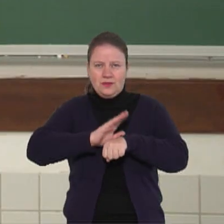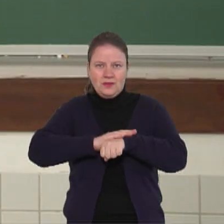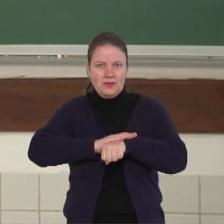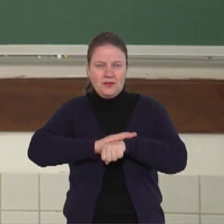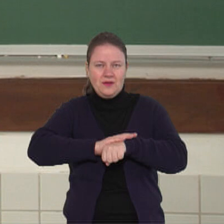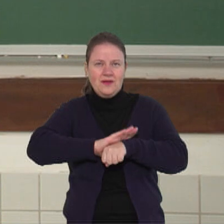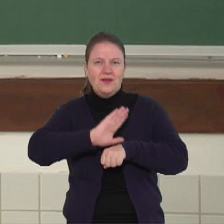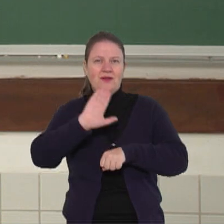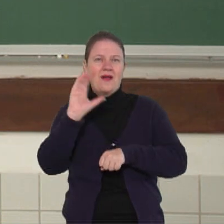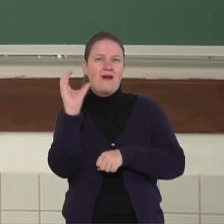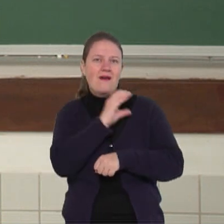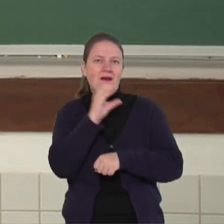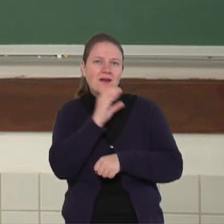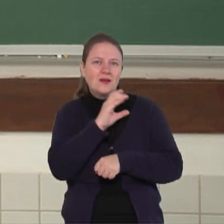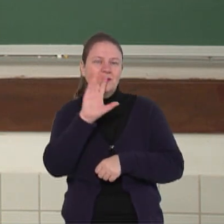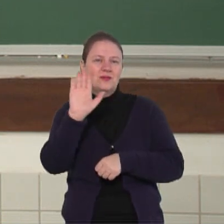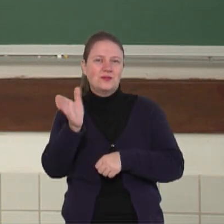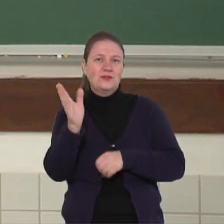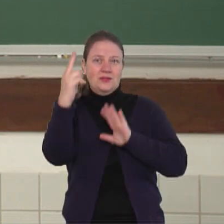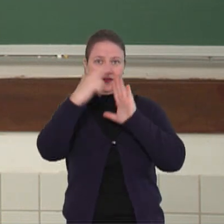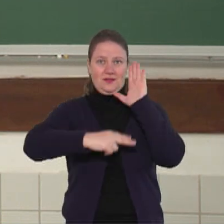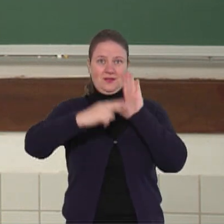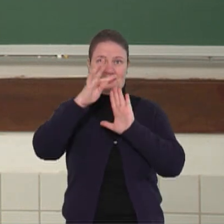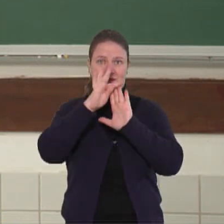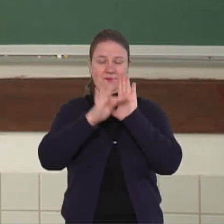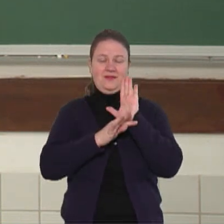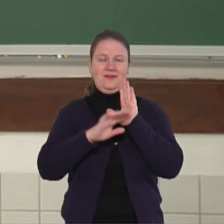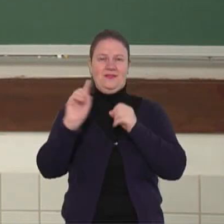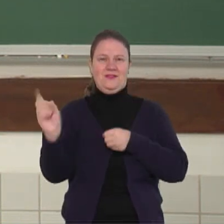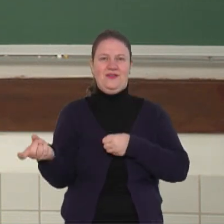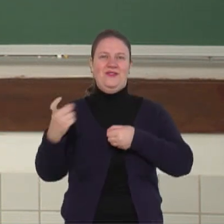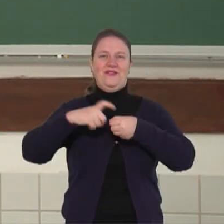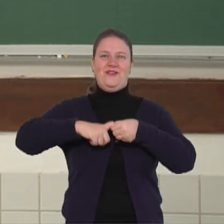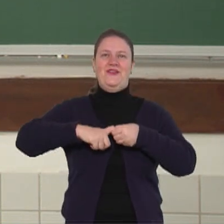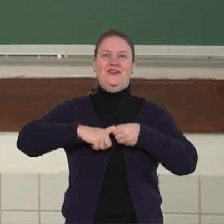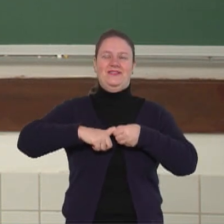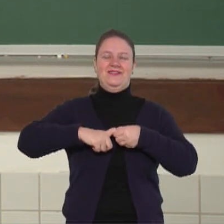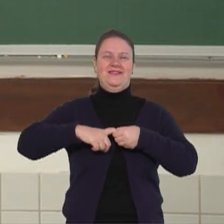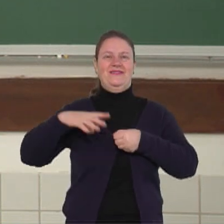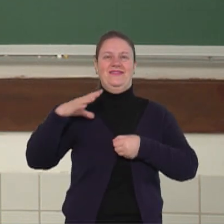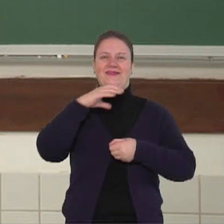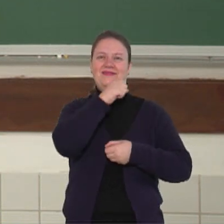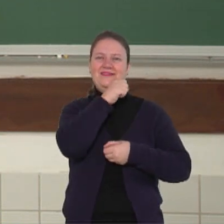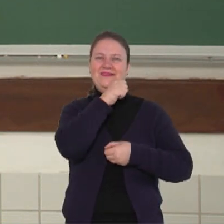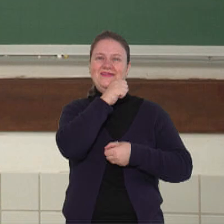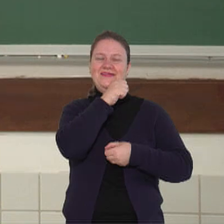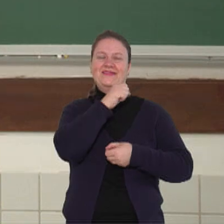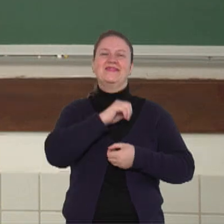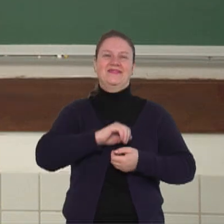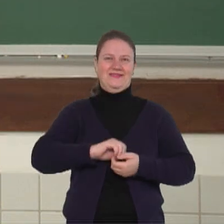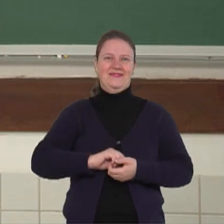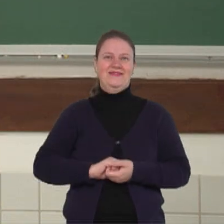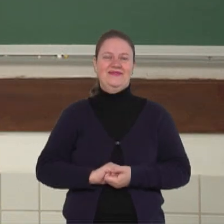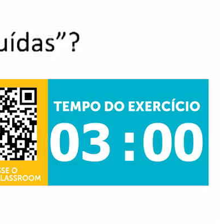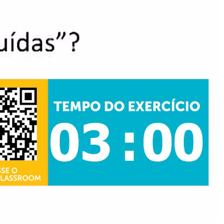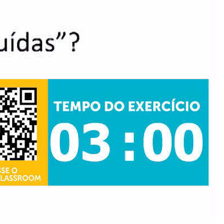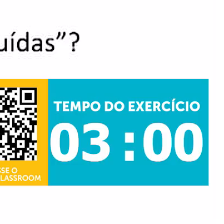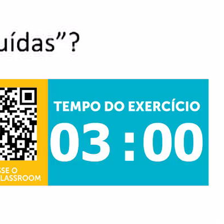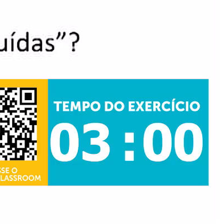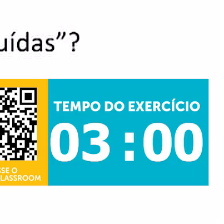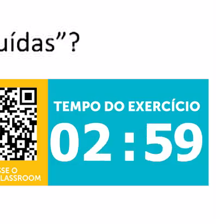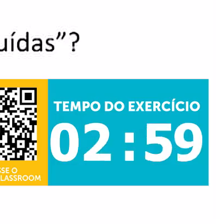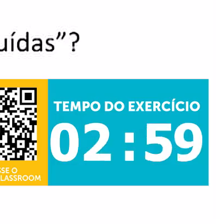bem rapidinho para vocês lerem. A gente já leu o trechinho, então vocês respondem aí e a gente já volta com a solução na sequência.